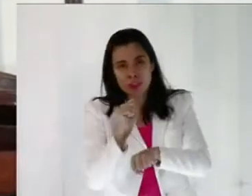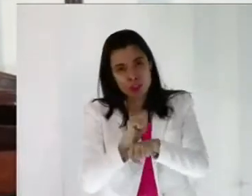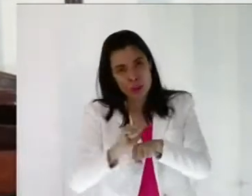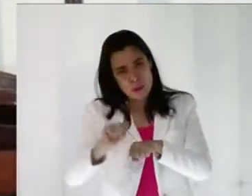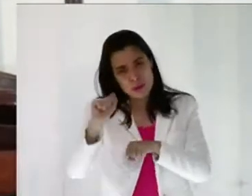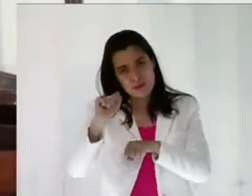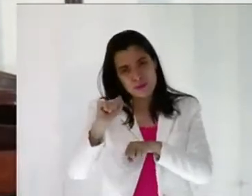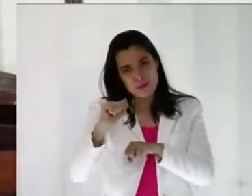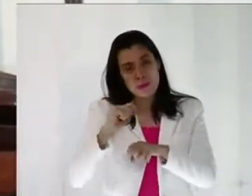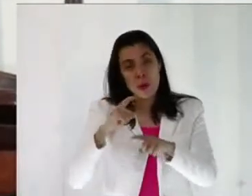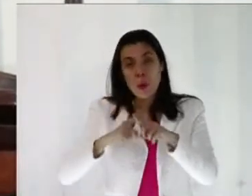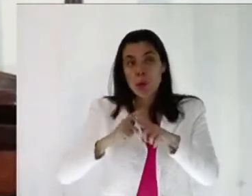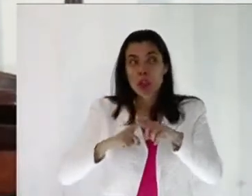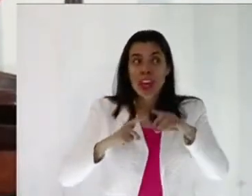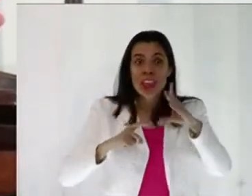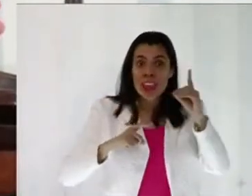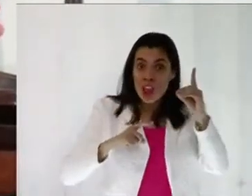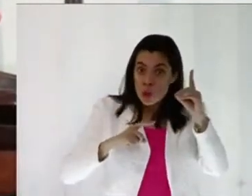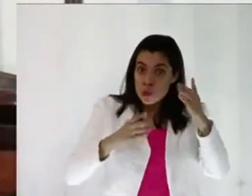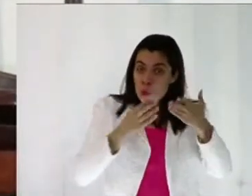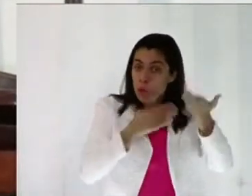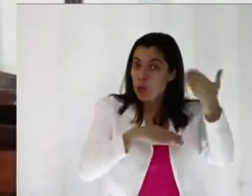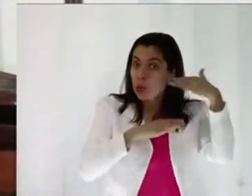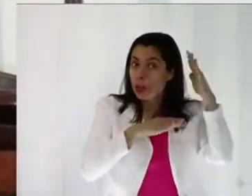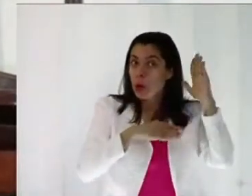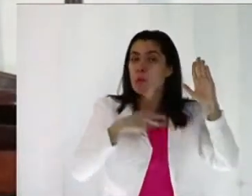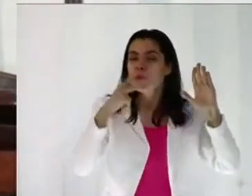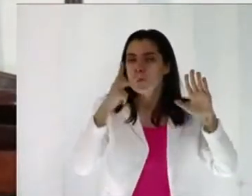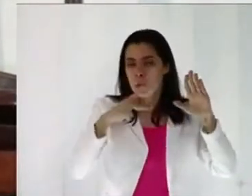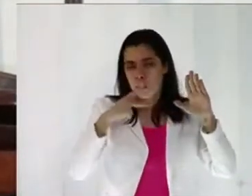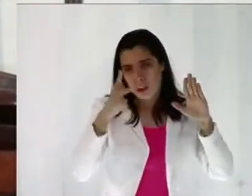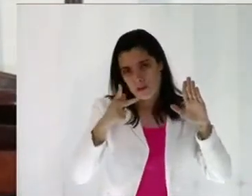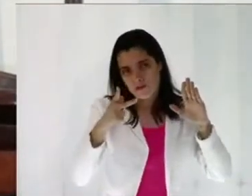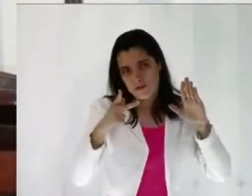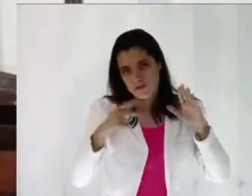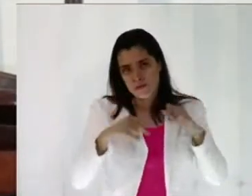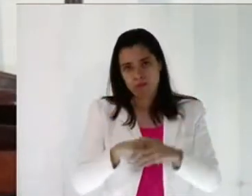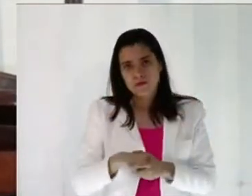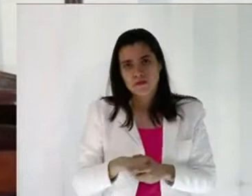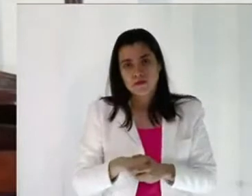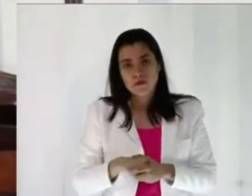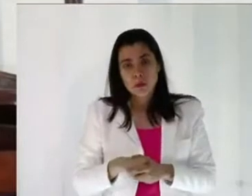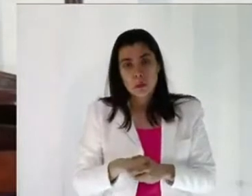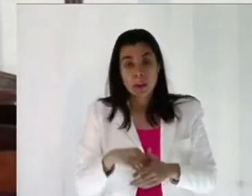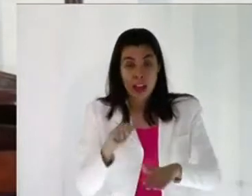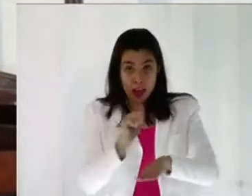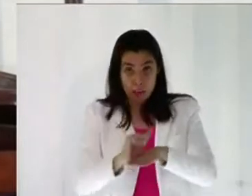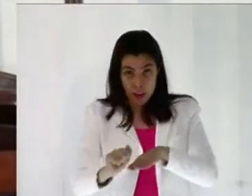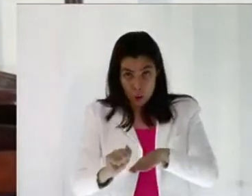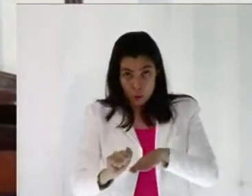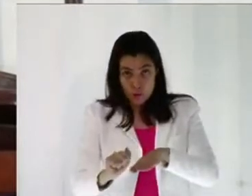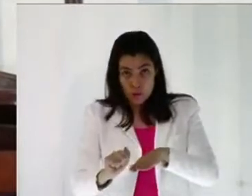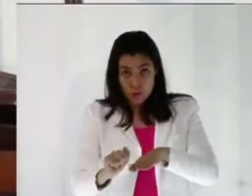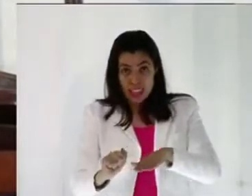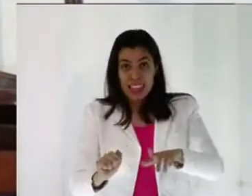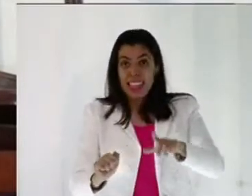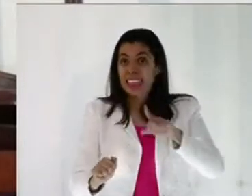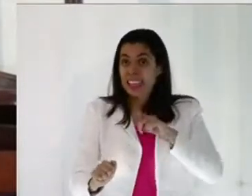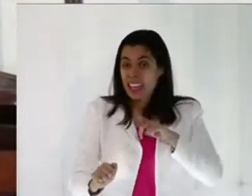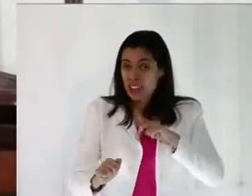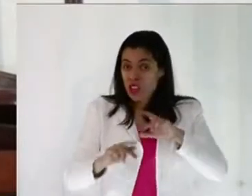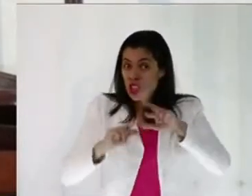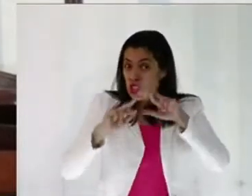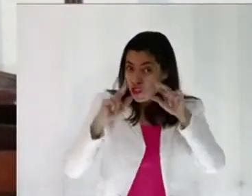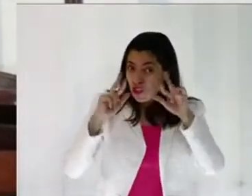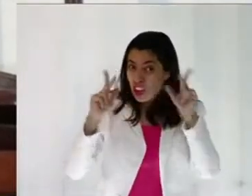era o filho da promessa. Ele tivera com Agar Ismael, mas Ismael não é o filho da promessa, e é por isso então que a palavra se